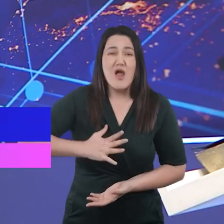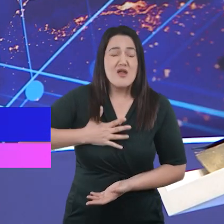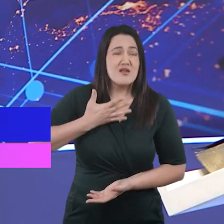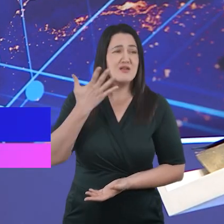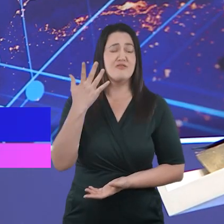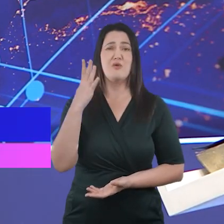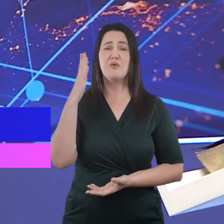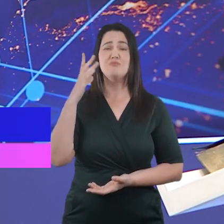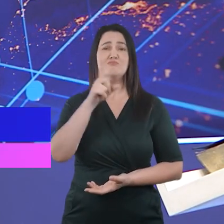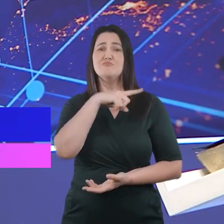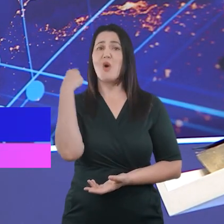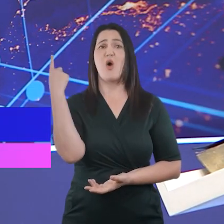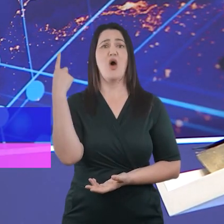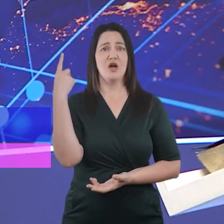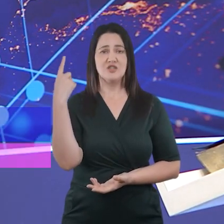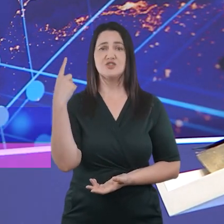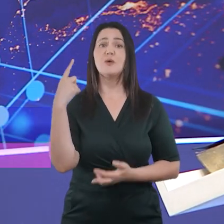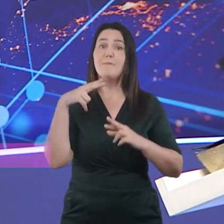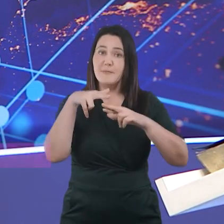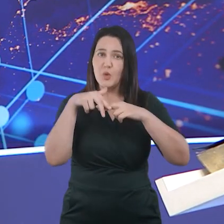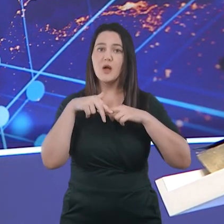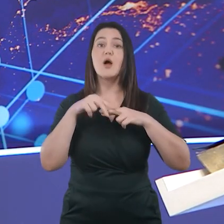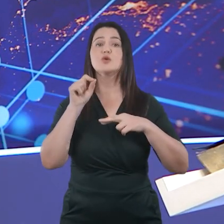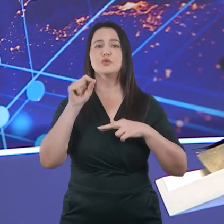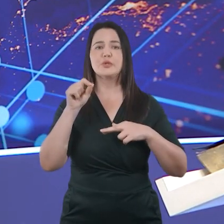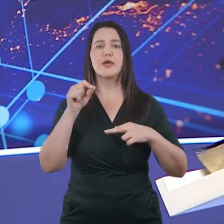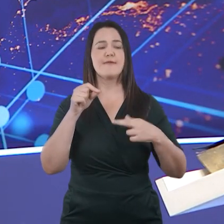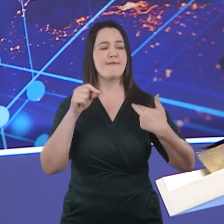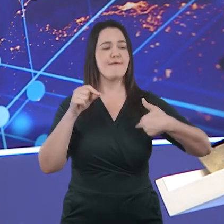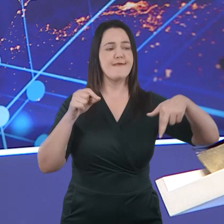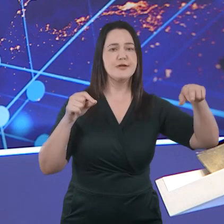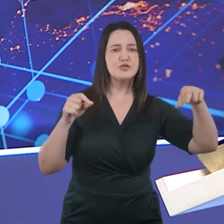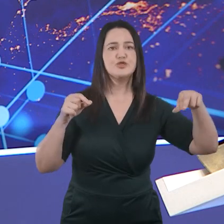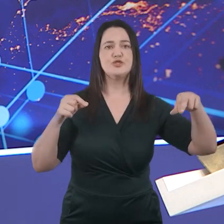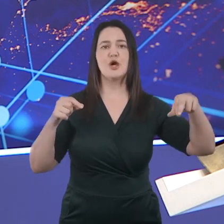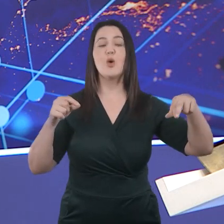barbaridades aconteceram nesta época, por causa dessa união que se